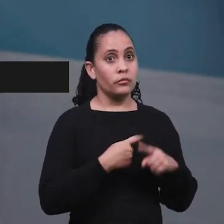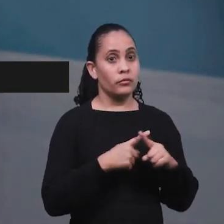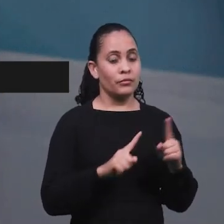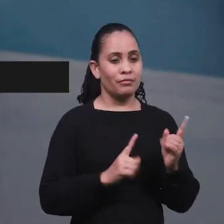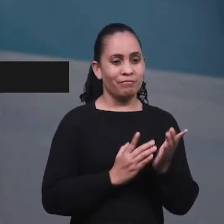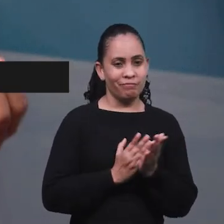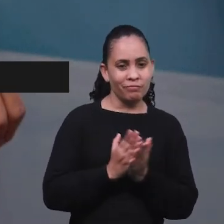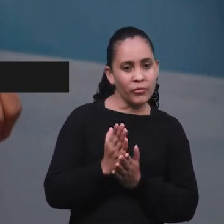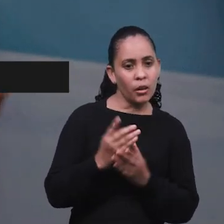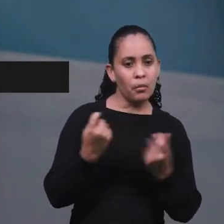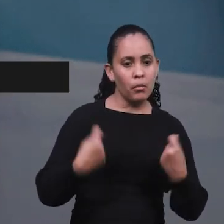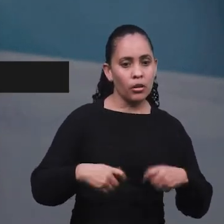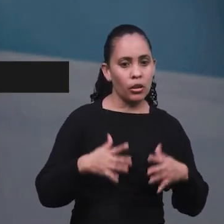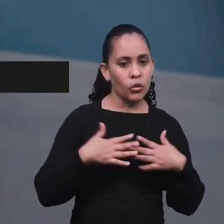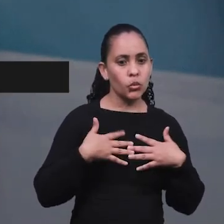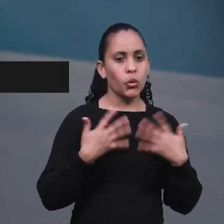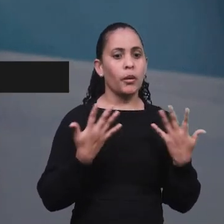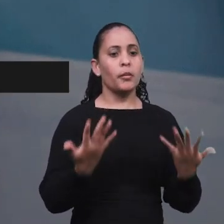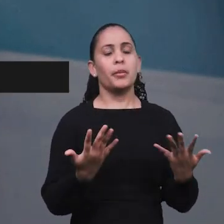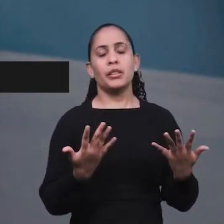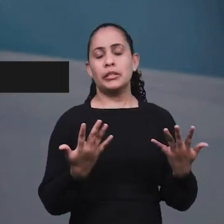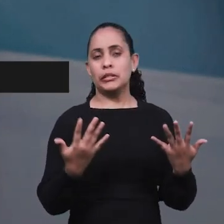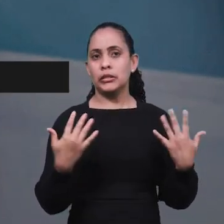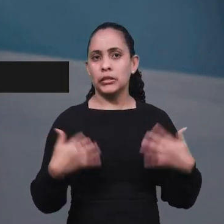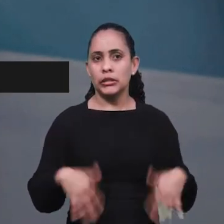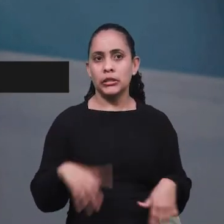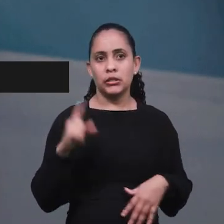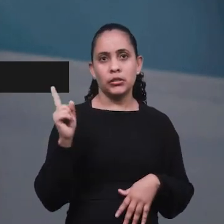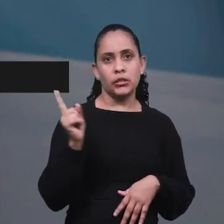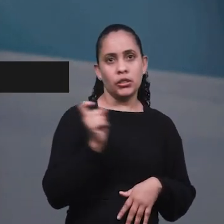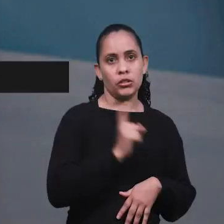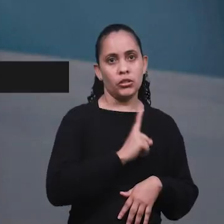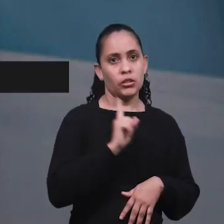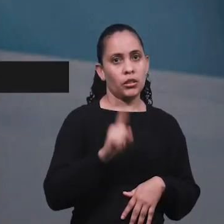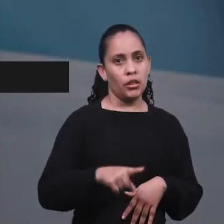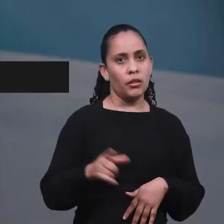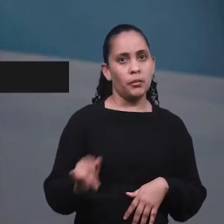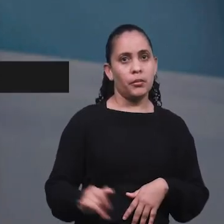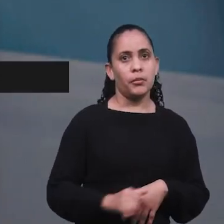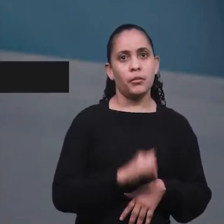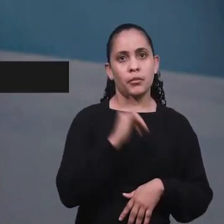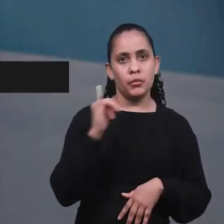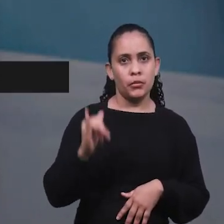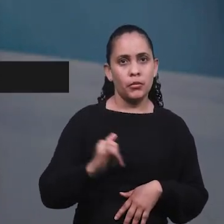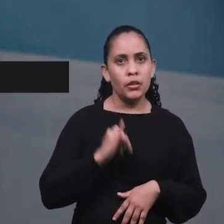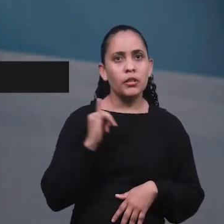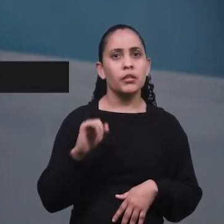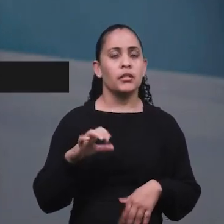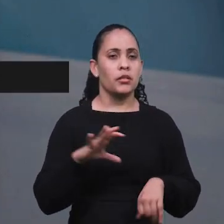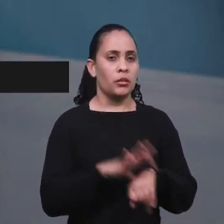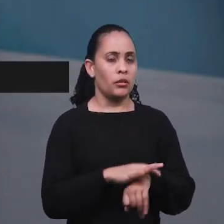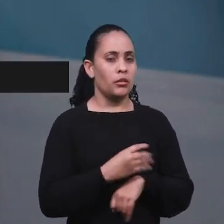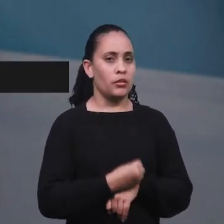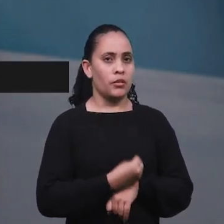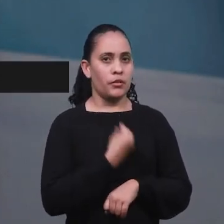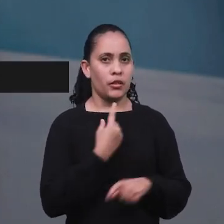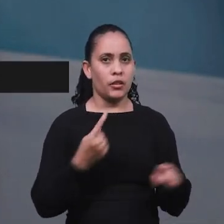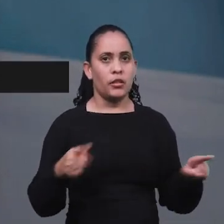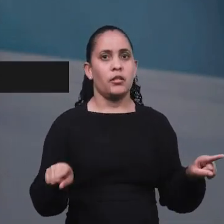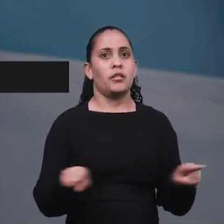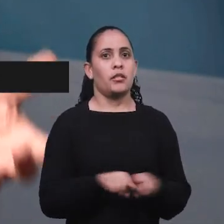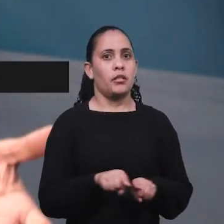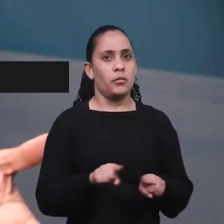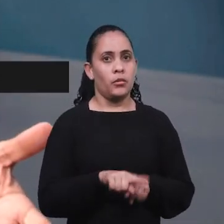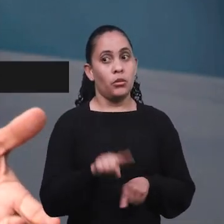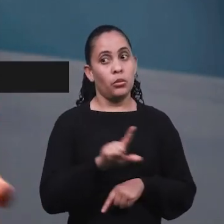financeira, mas no meio do caminho sempre pode ter uma situação que pode desmoronar com isso tudo. E é importante você ter dispositivos como seguro de vida,